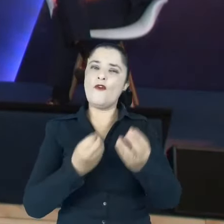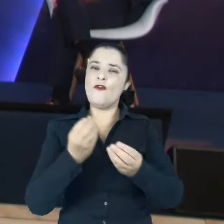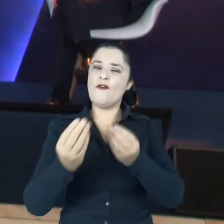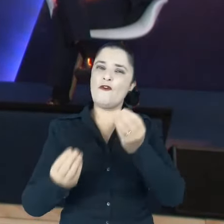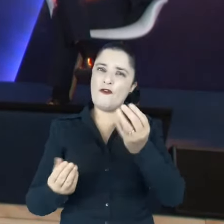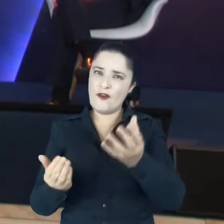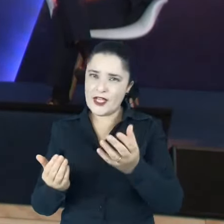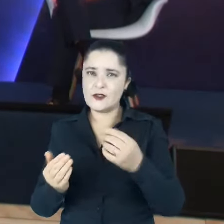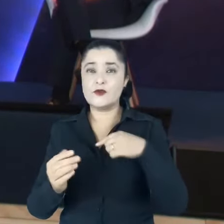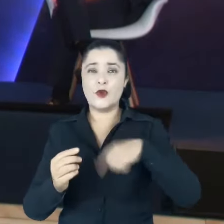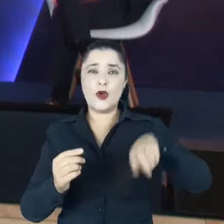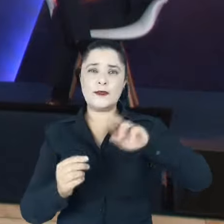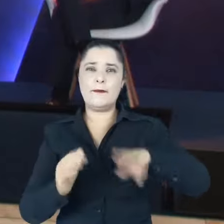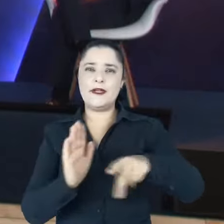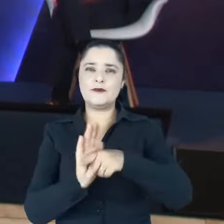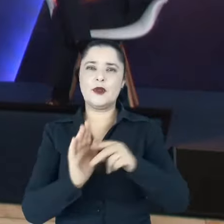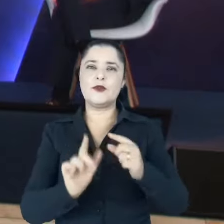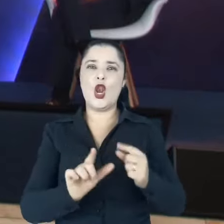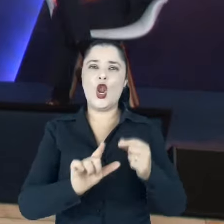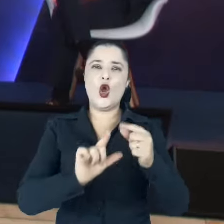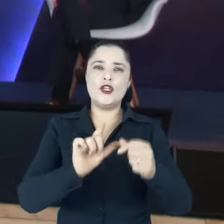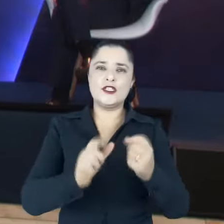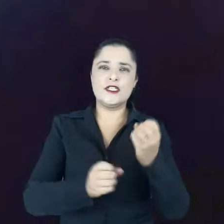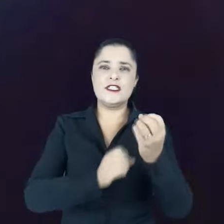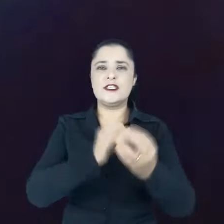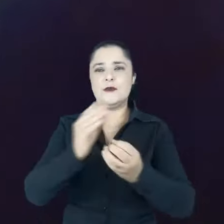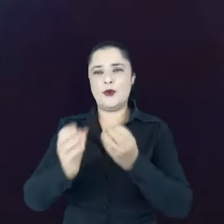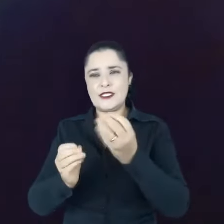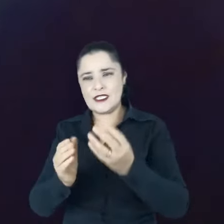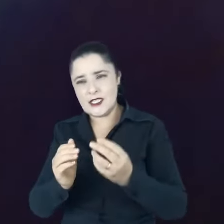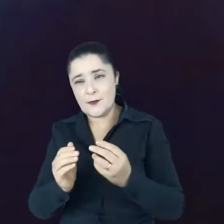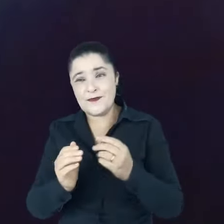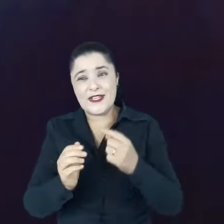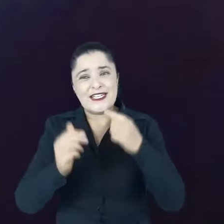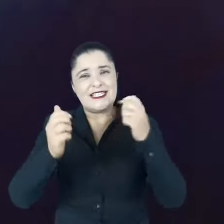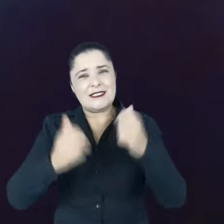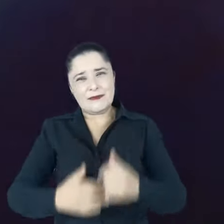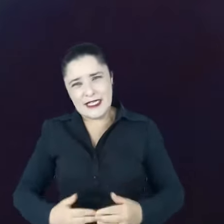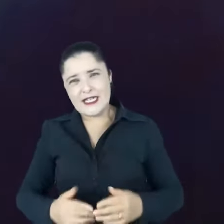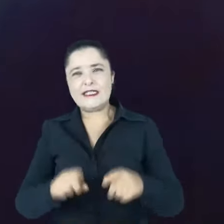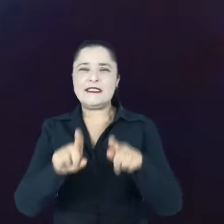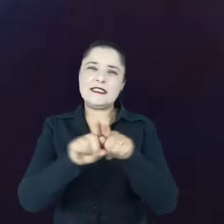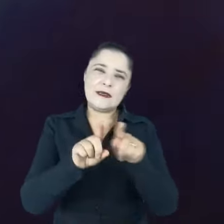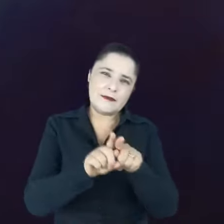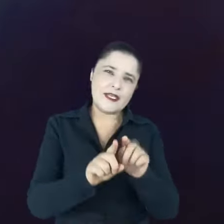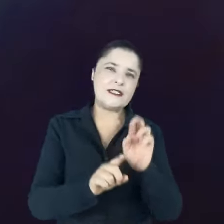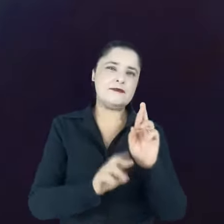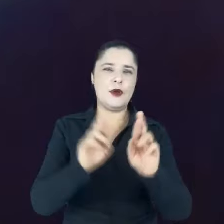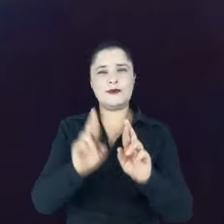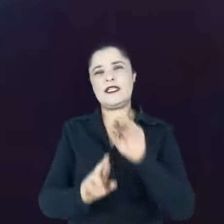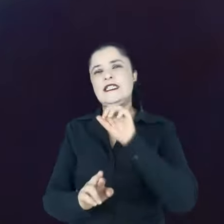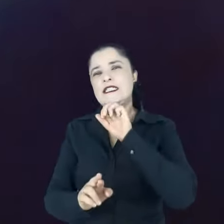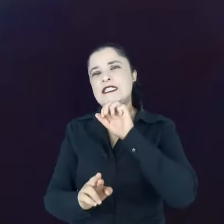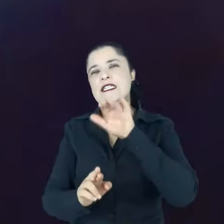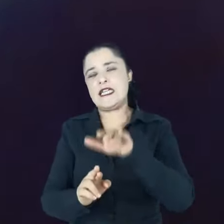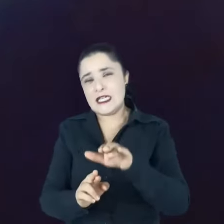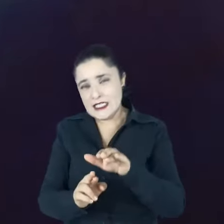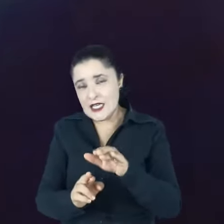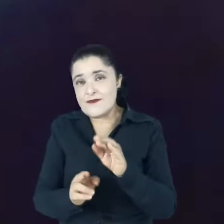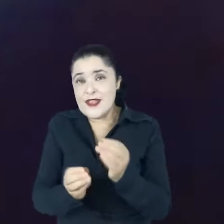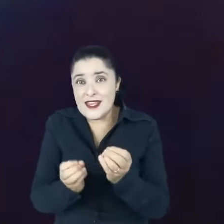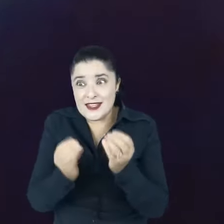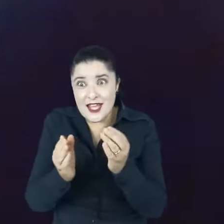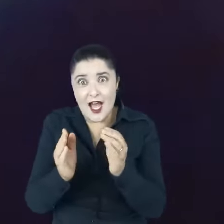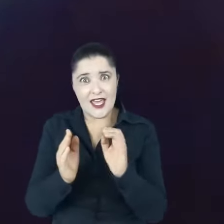logística, a distribuição, e eu acho que também fala bastante com o papel da Scania, que é criar essa infraestrutura dos corredores